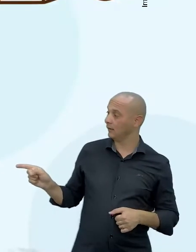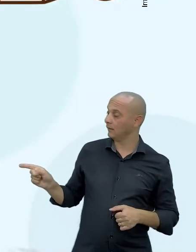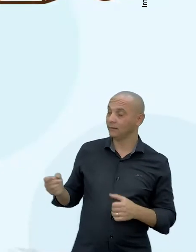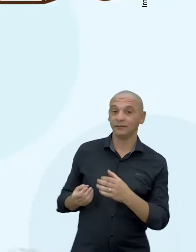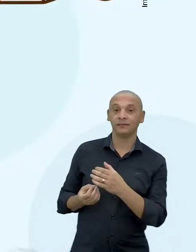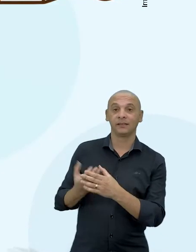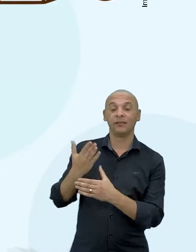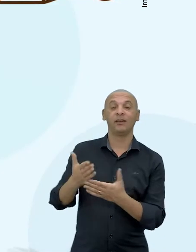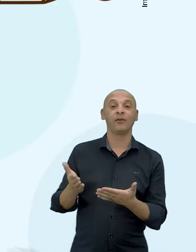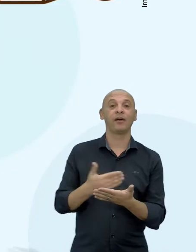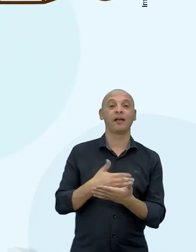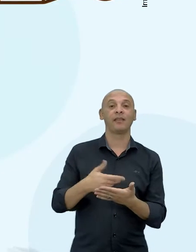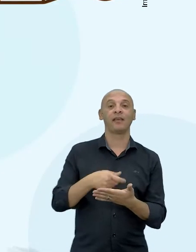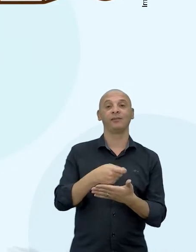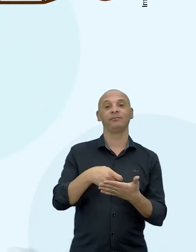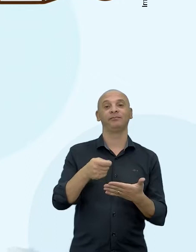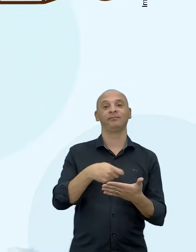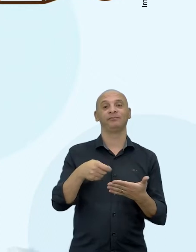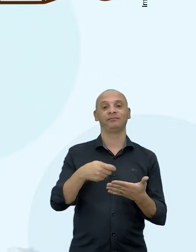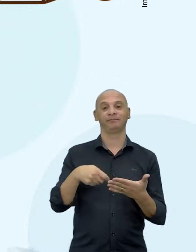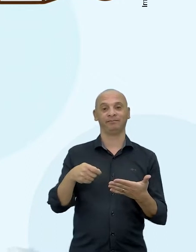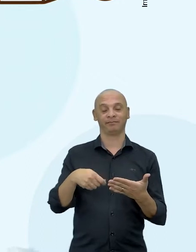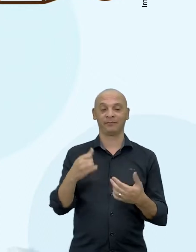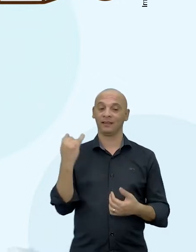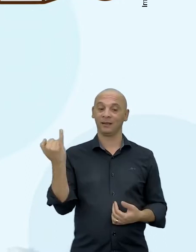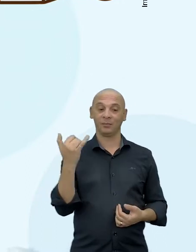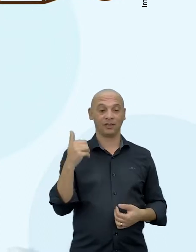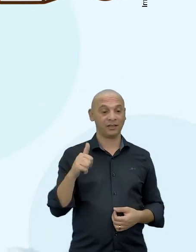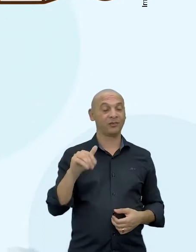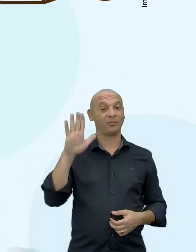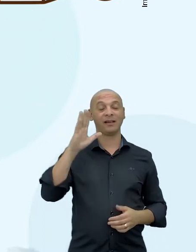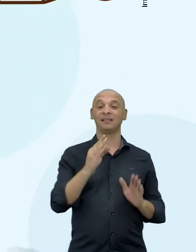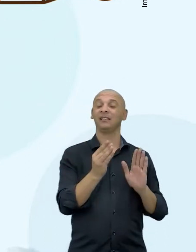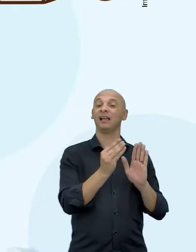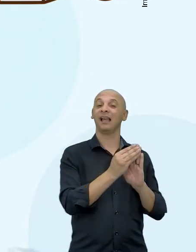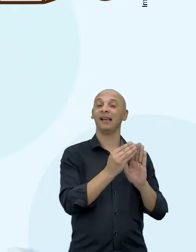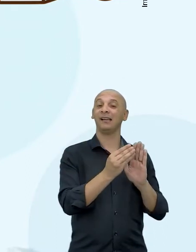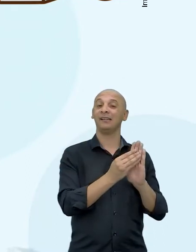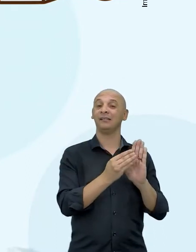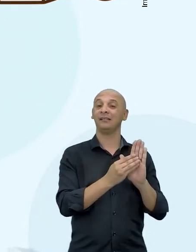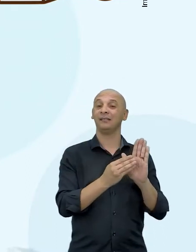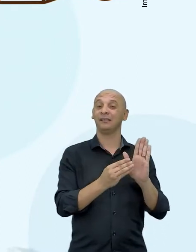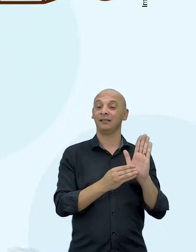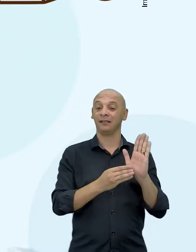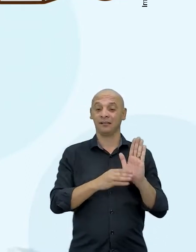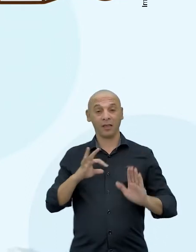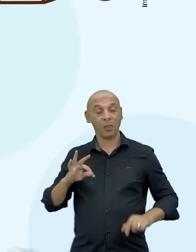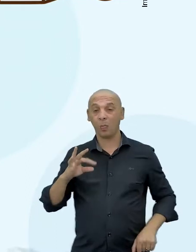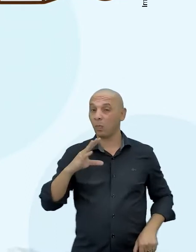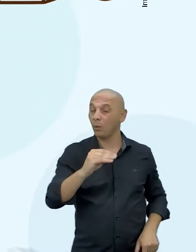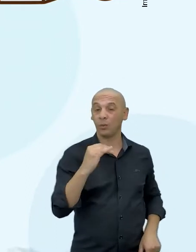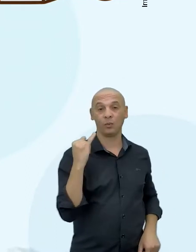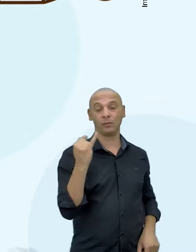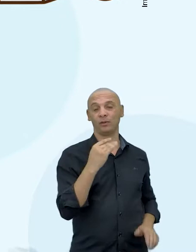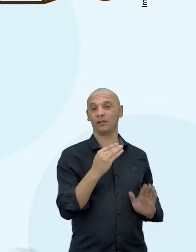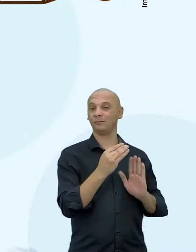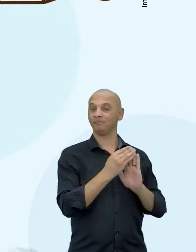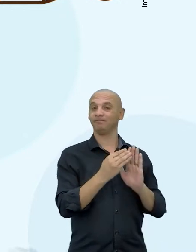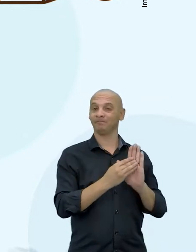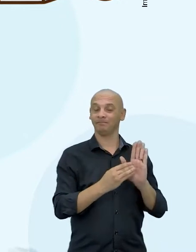gerar um dado sobre isso, tá? E aí, você vai elaborar o seu caderno de campo, que é o quê? É a parte